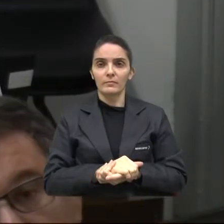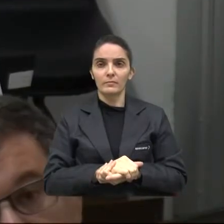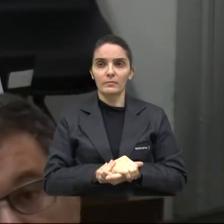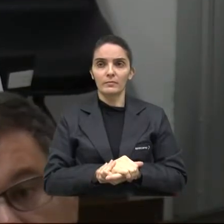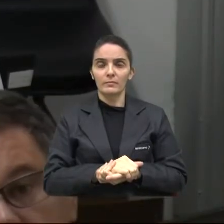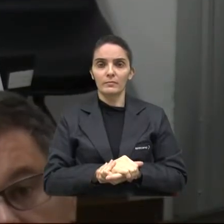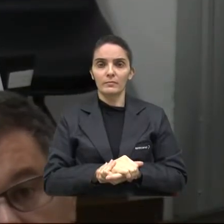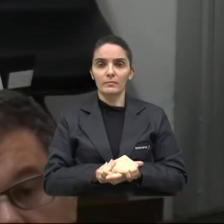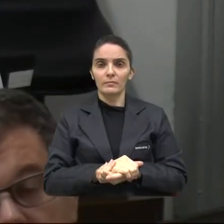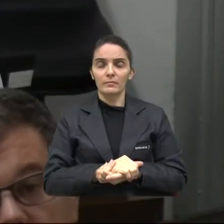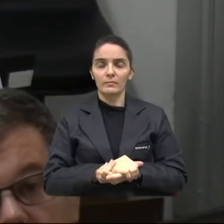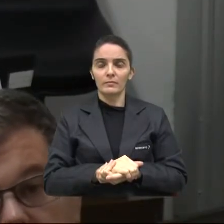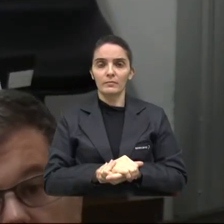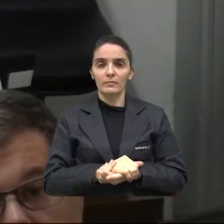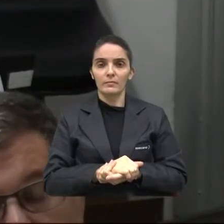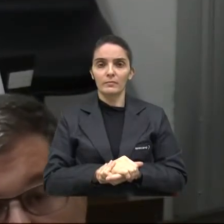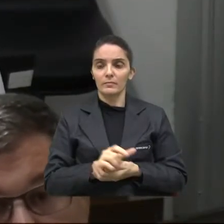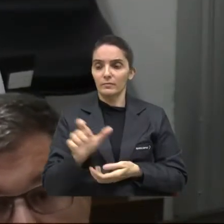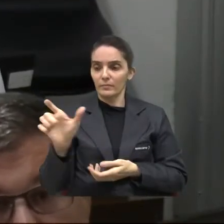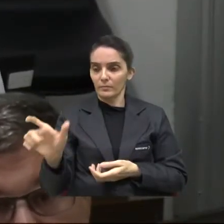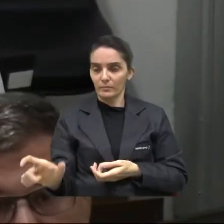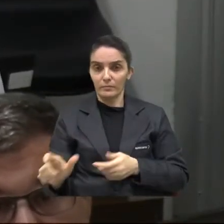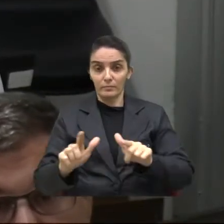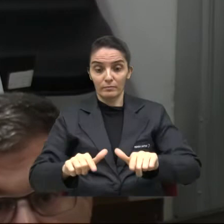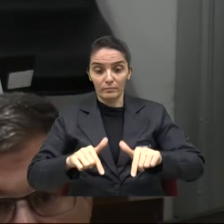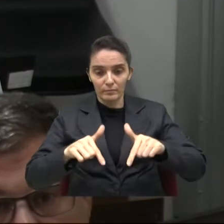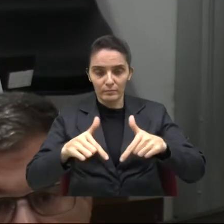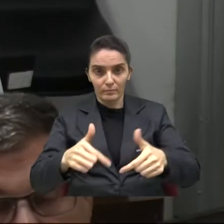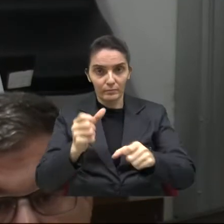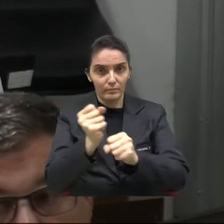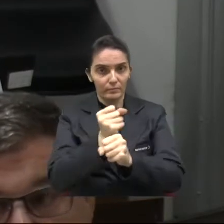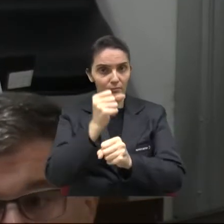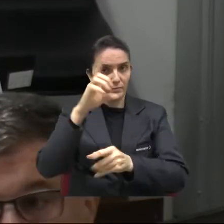um homem sempre dedicado à obra de Deus,